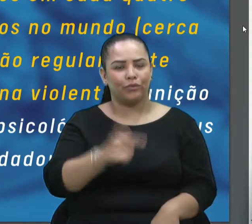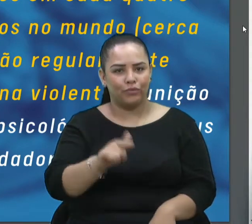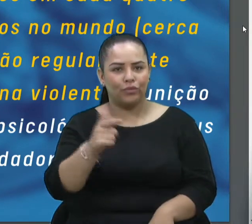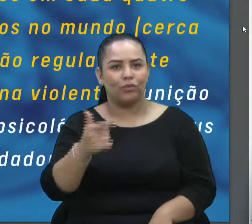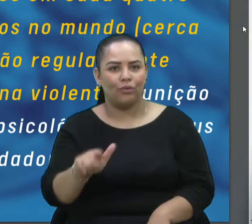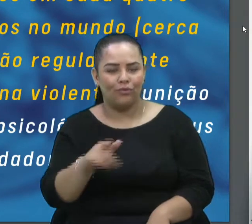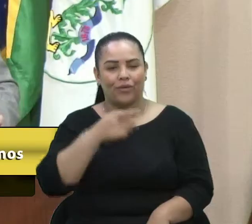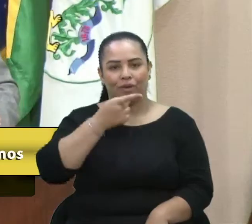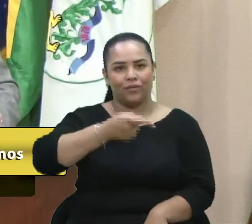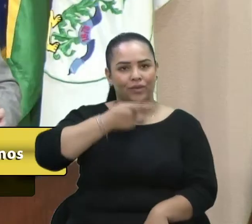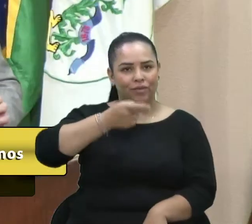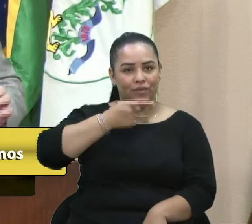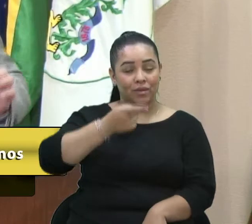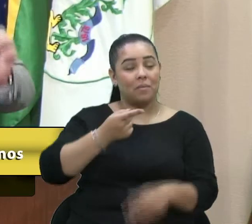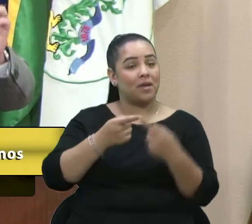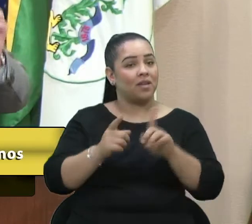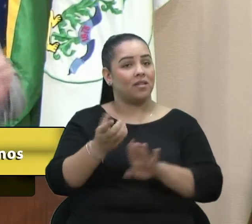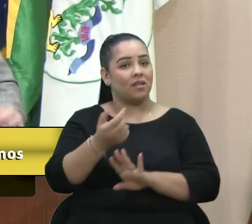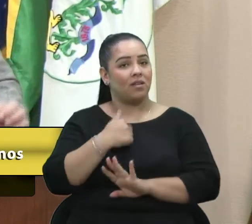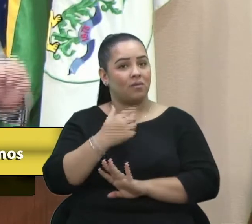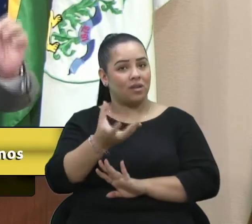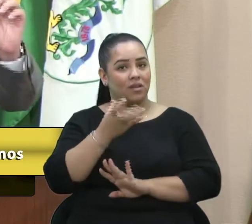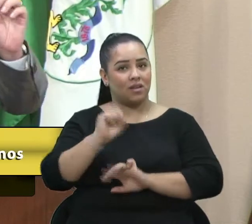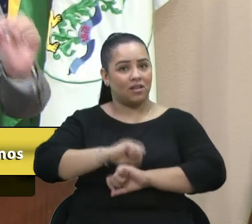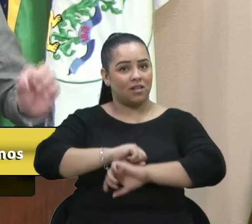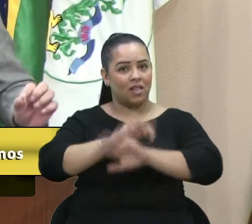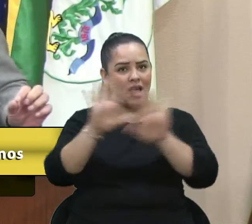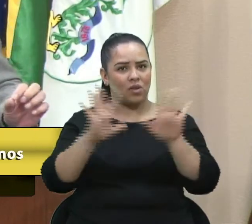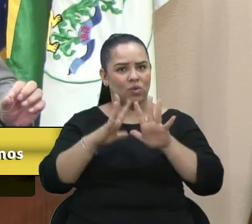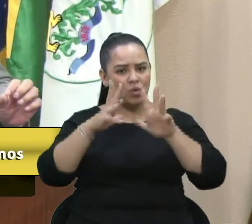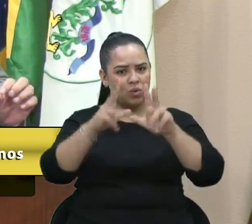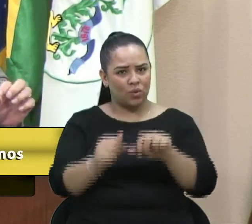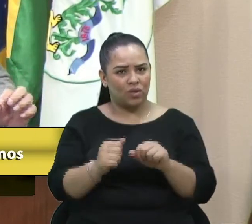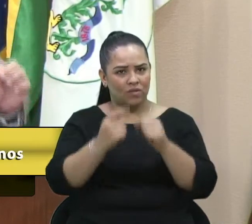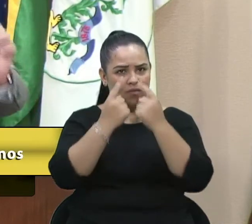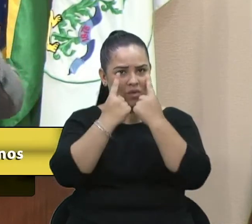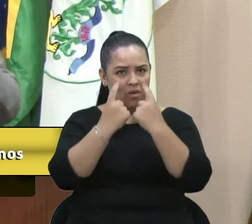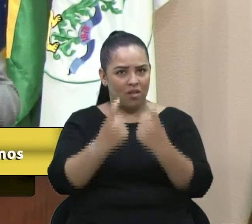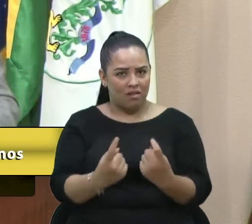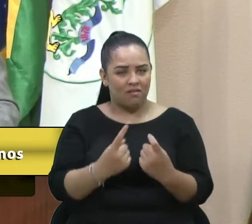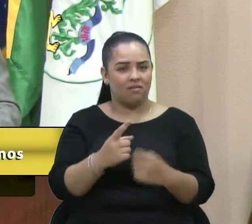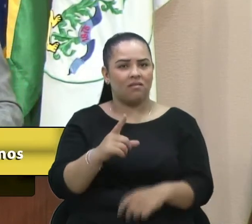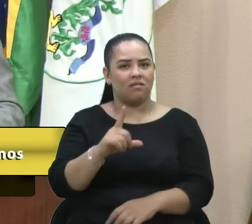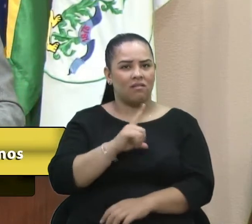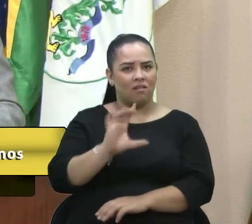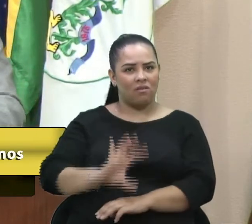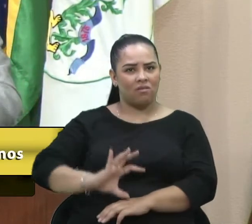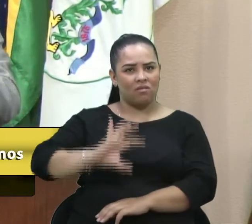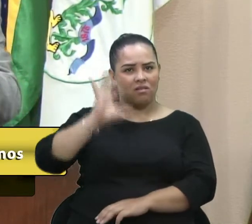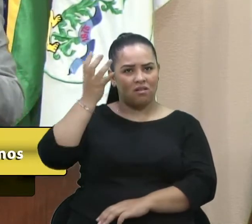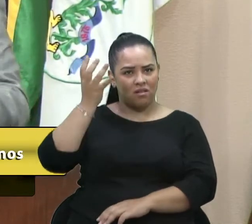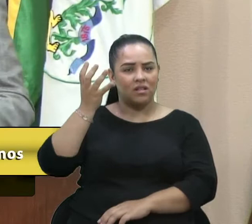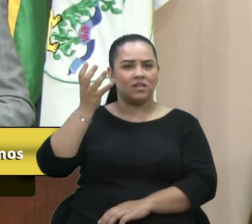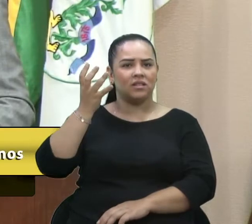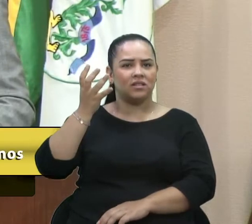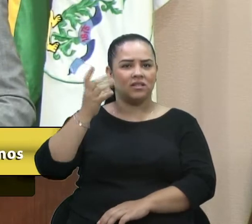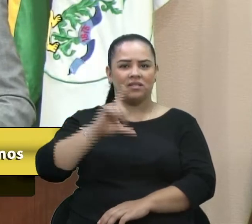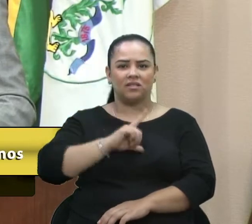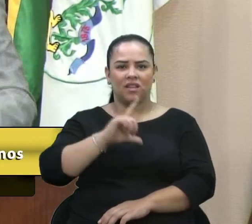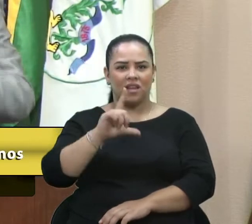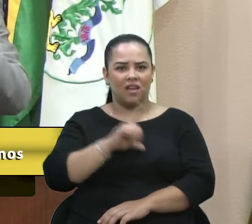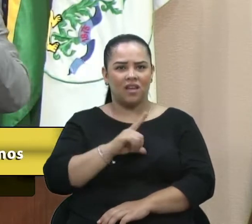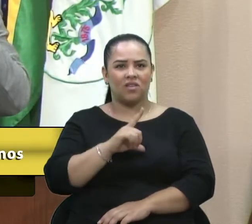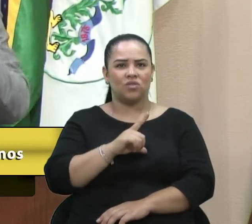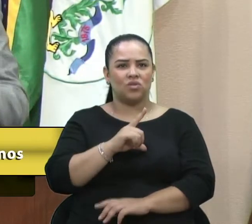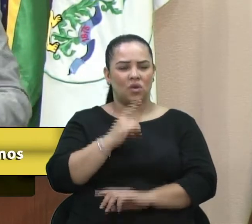que isso fique bem claro. Todas as violências, todos os abusos, todas as agressões,